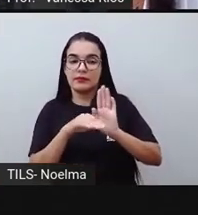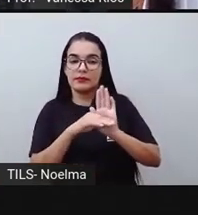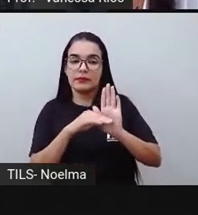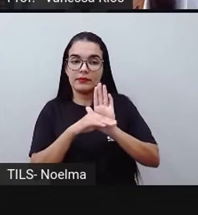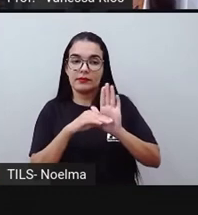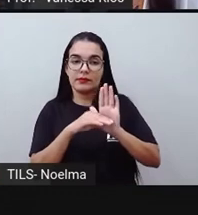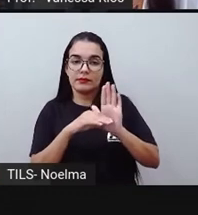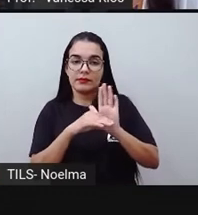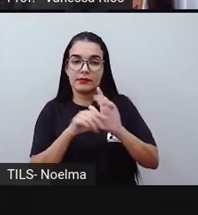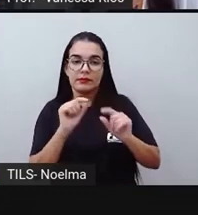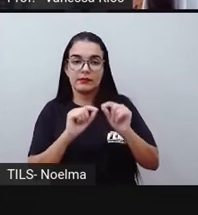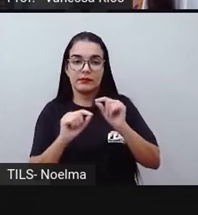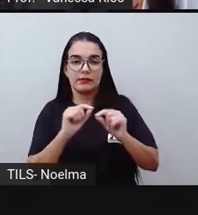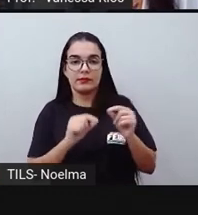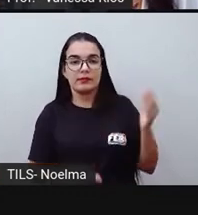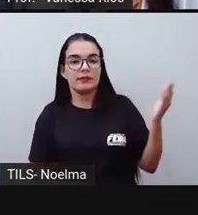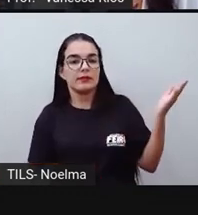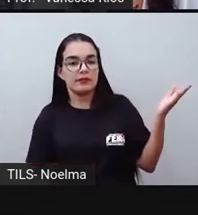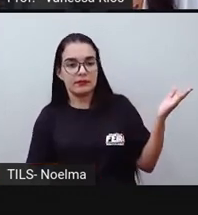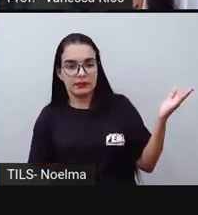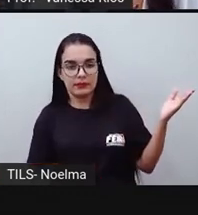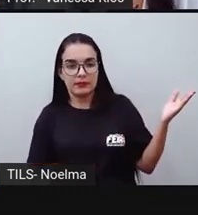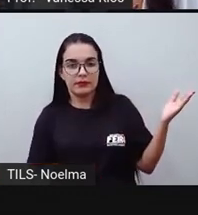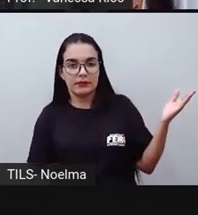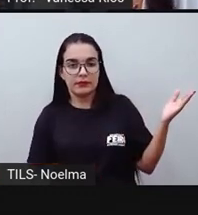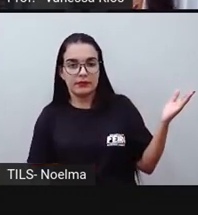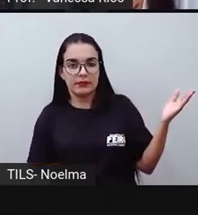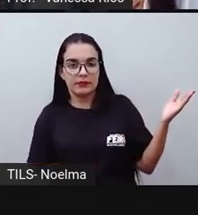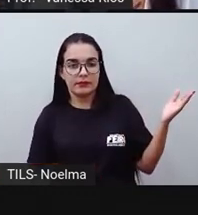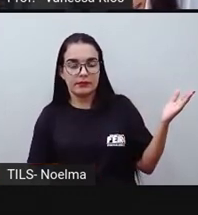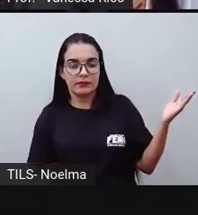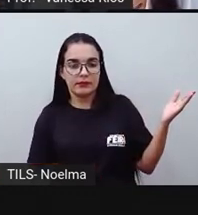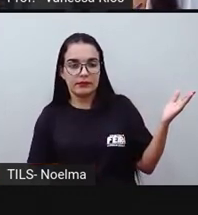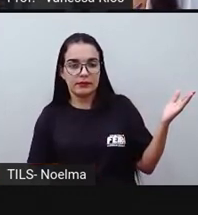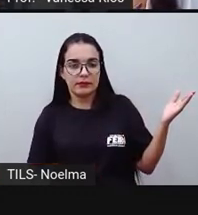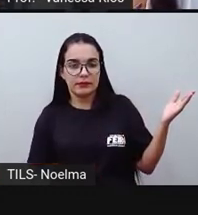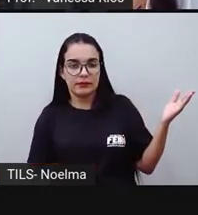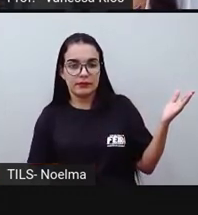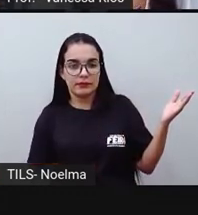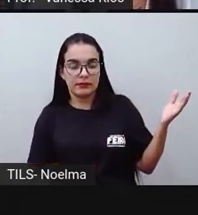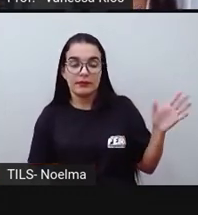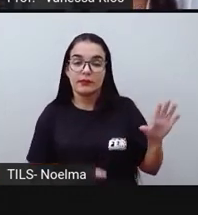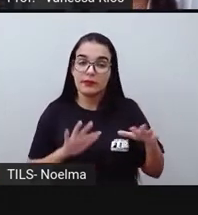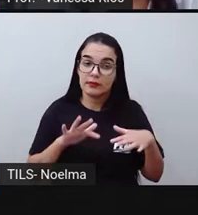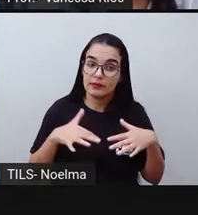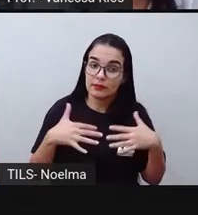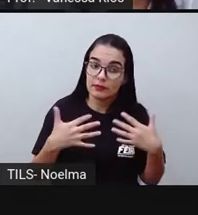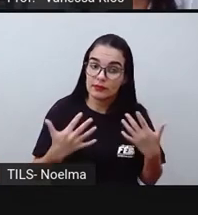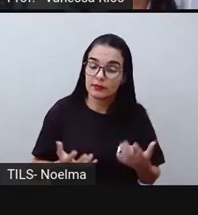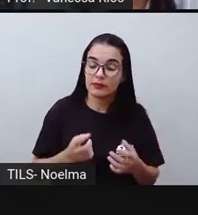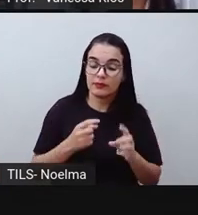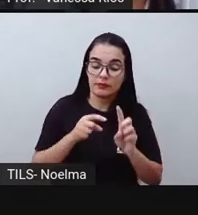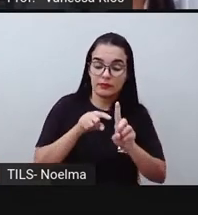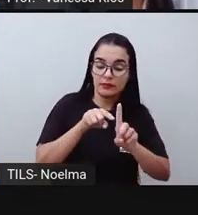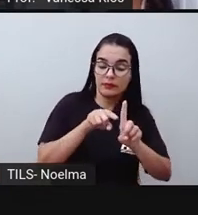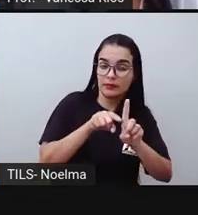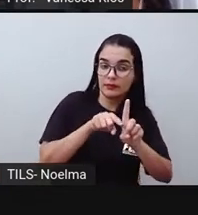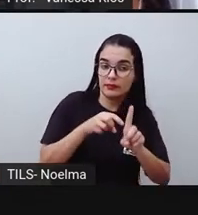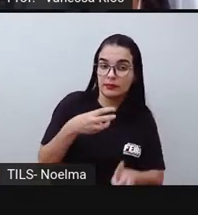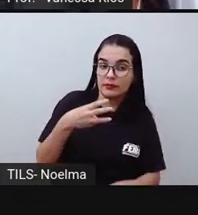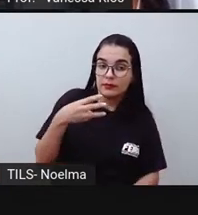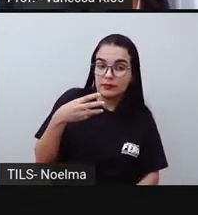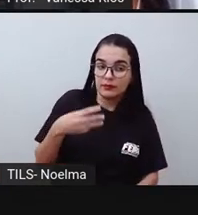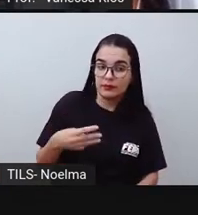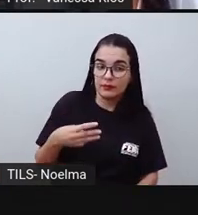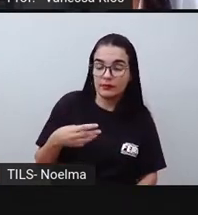resultado será colocado na frente do primeiro resultado. Então, esse mesmo 3, não é? Eu preciso